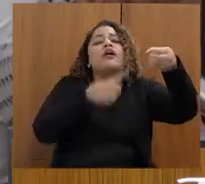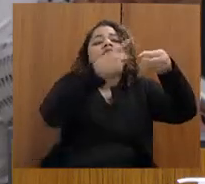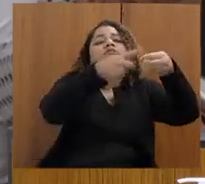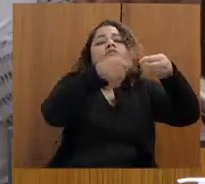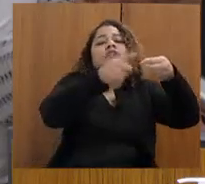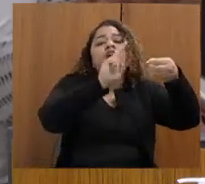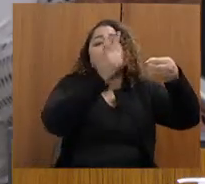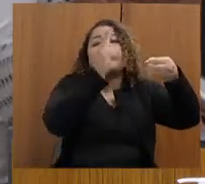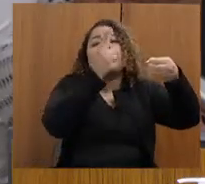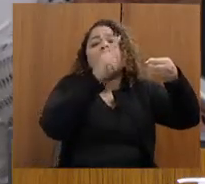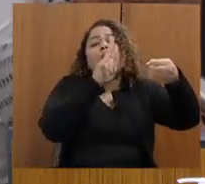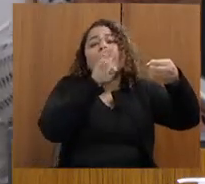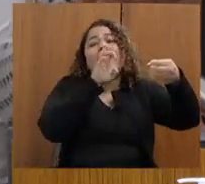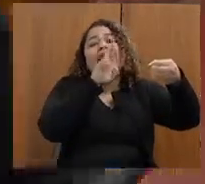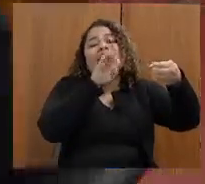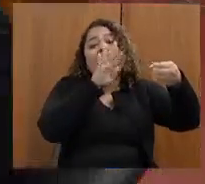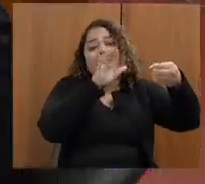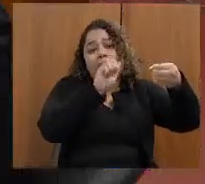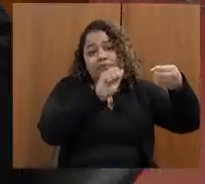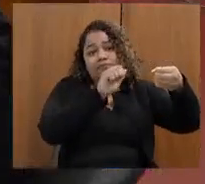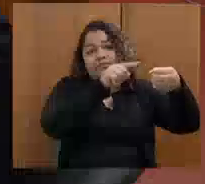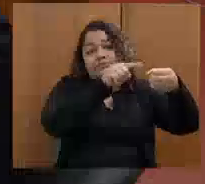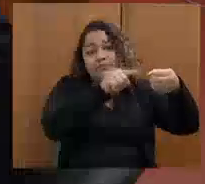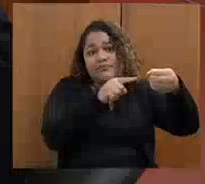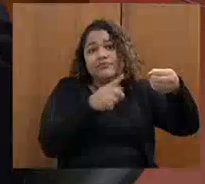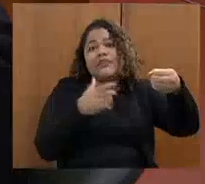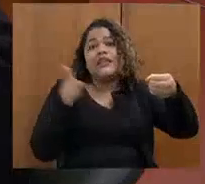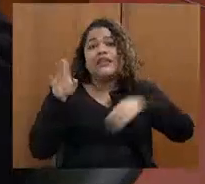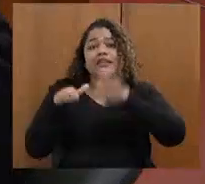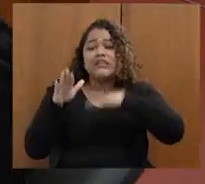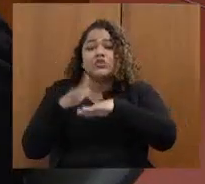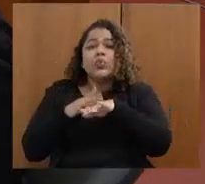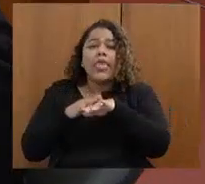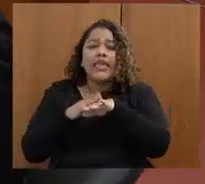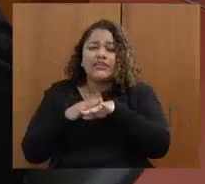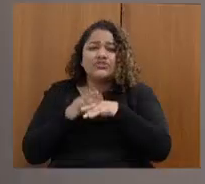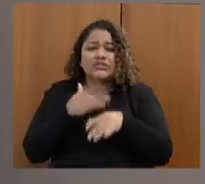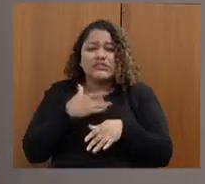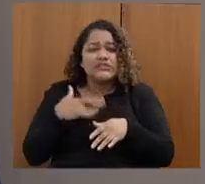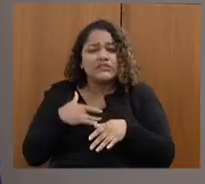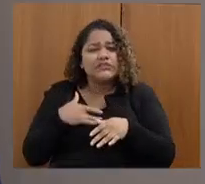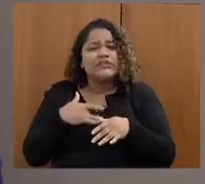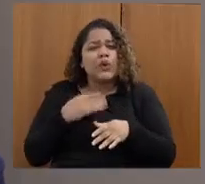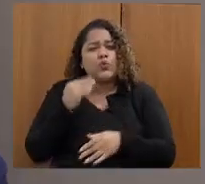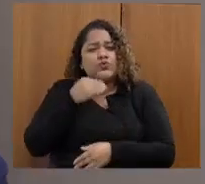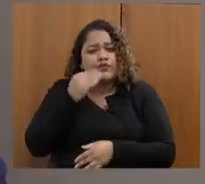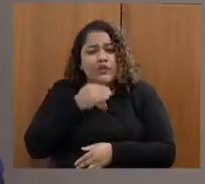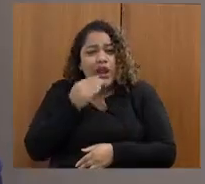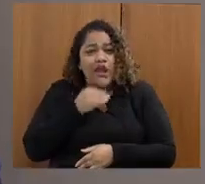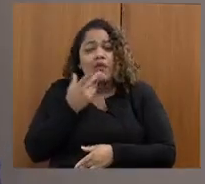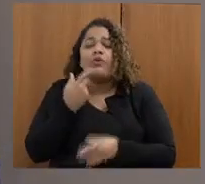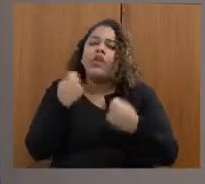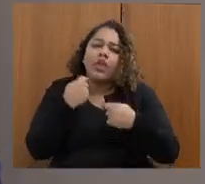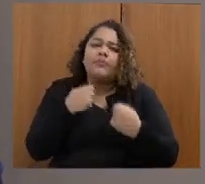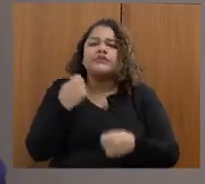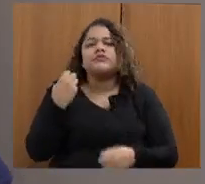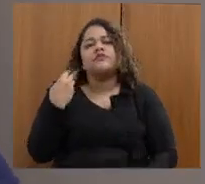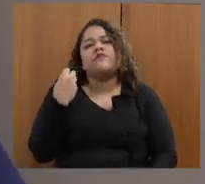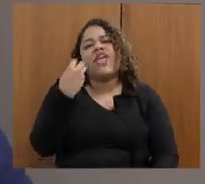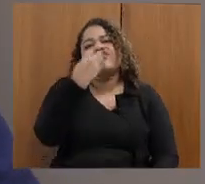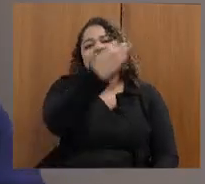numa situação de saúde né delicada e tem que se deslocar para poder passar por experiência enquanto